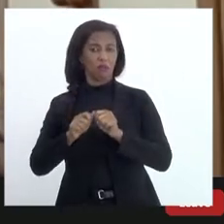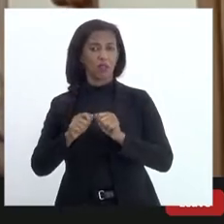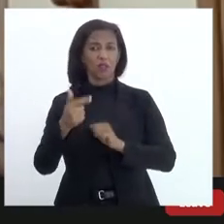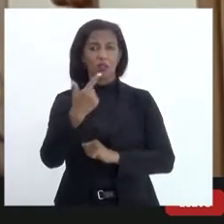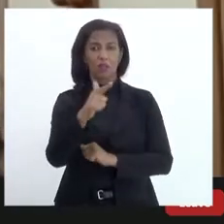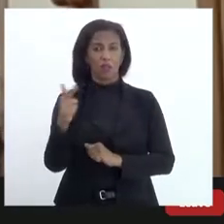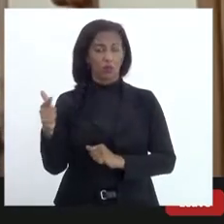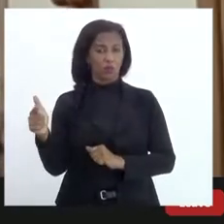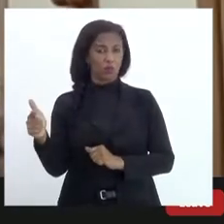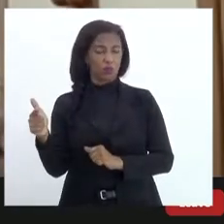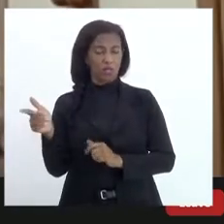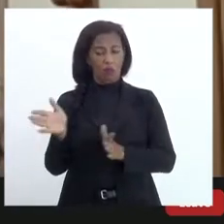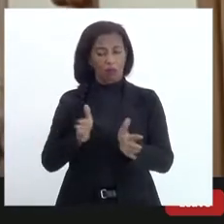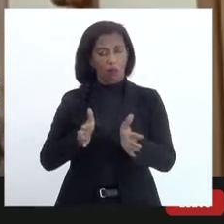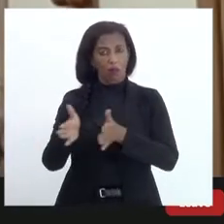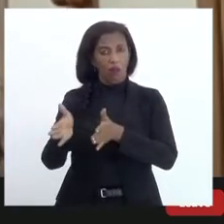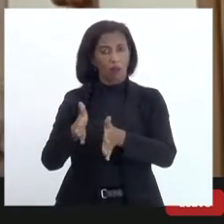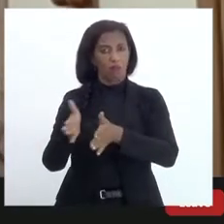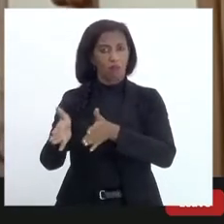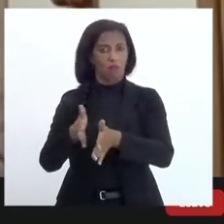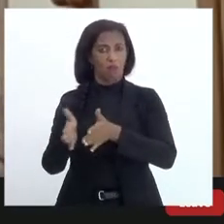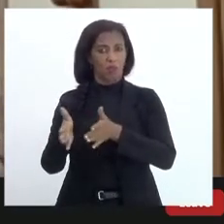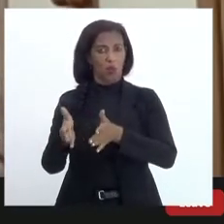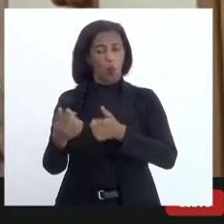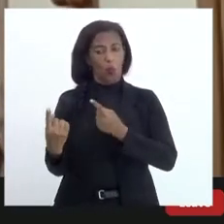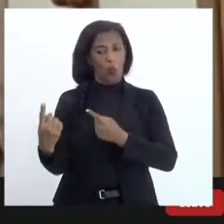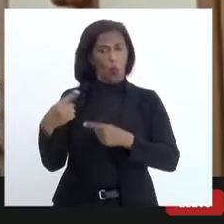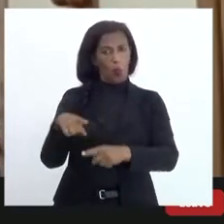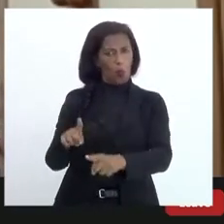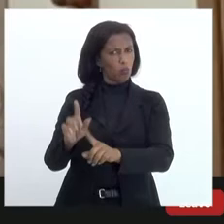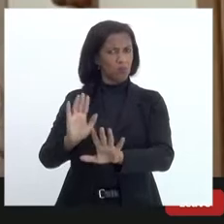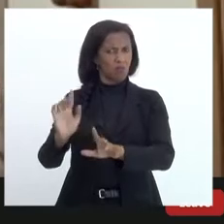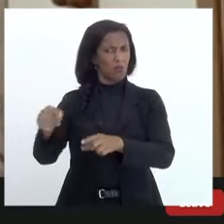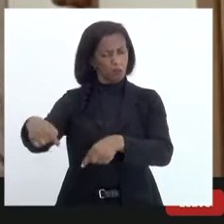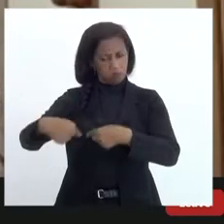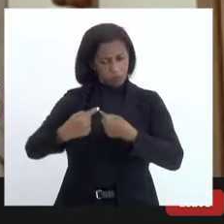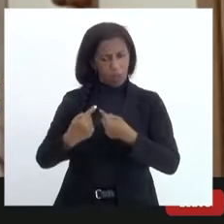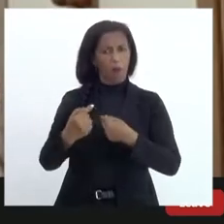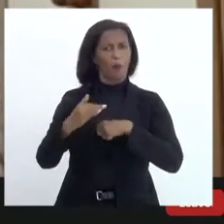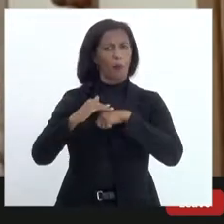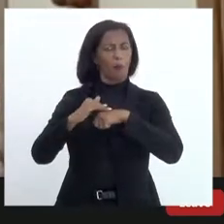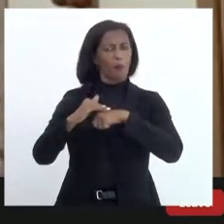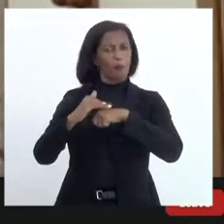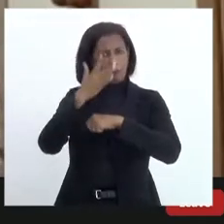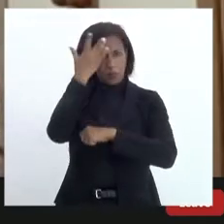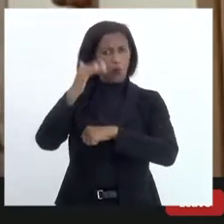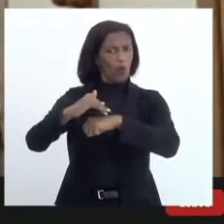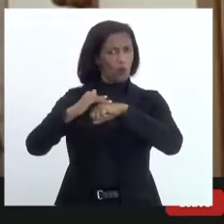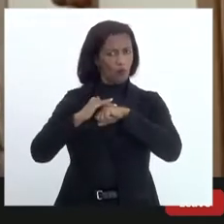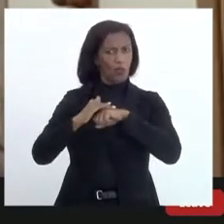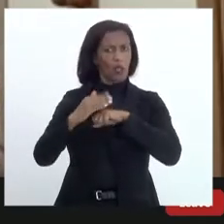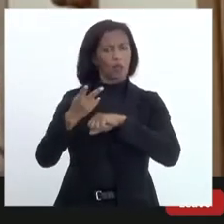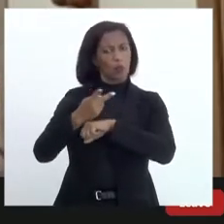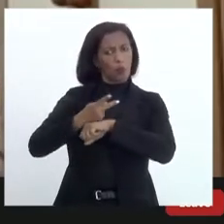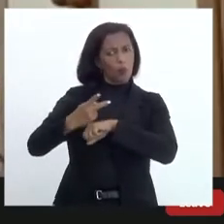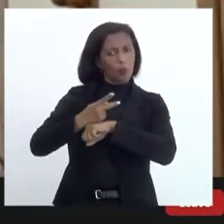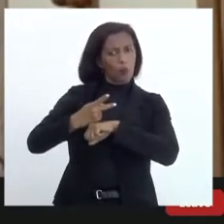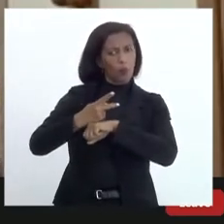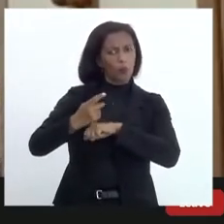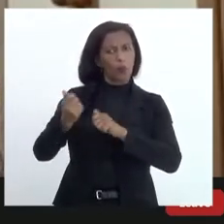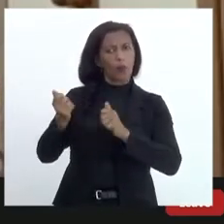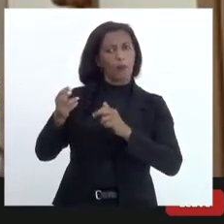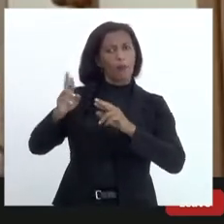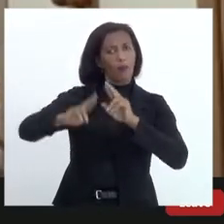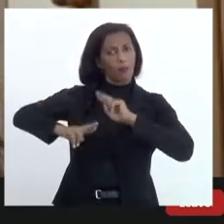Não há ruído nesse canal, muito pelo contrário, a gente é bem procurado pelas lideranças nesse ponto para regularizar. Mas a